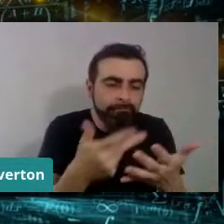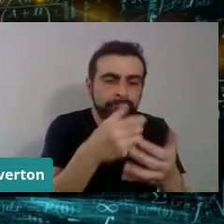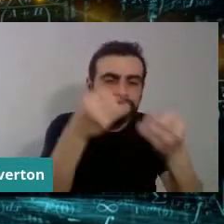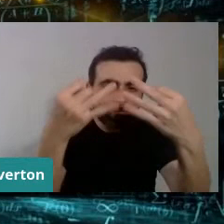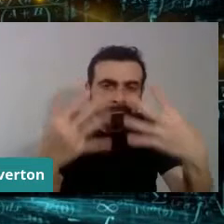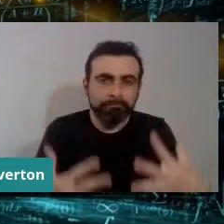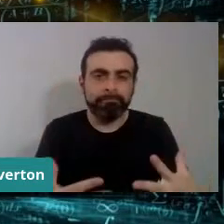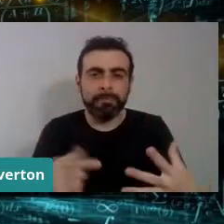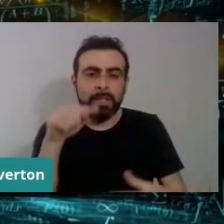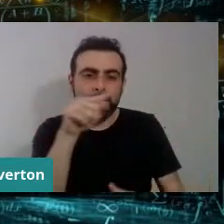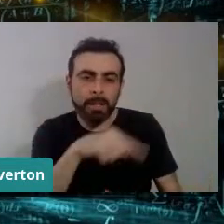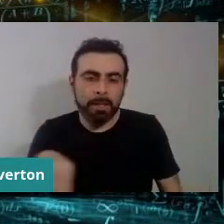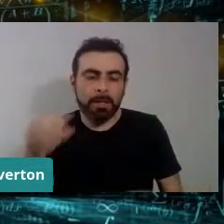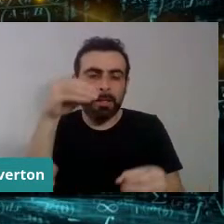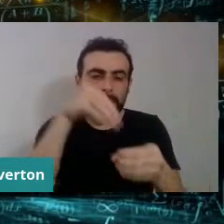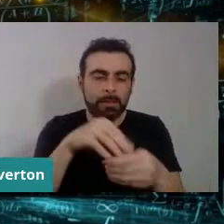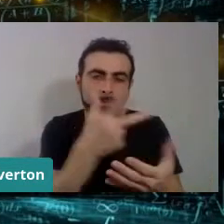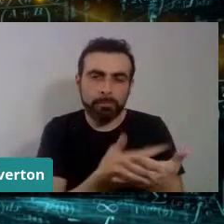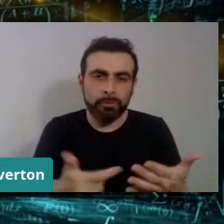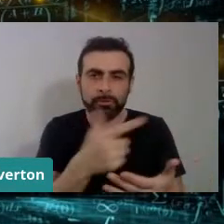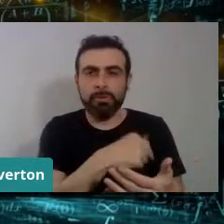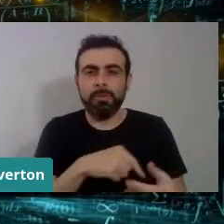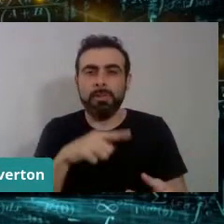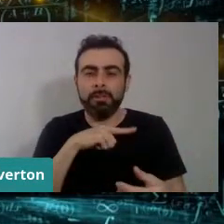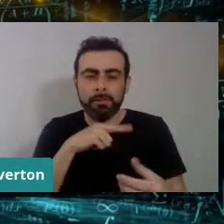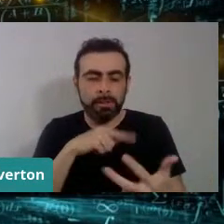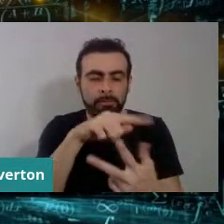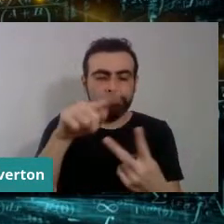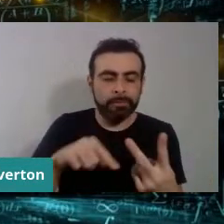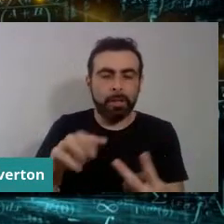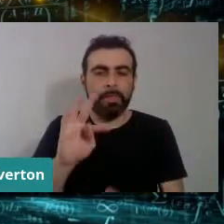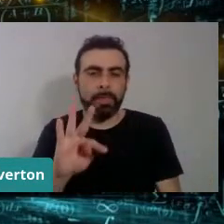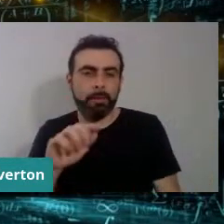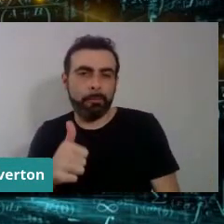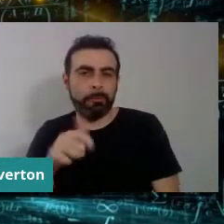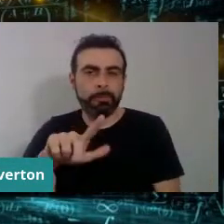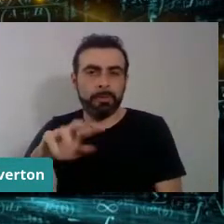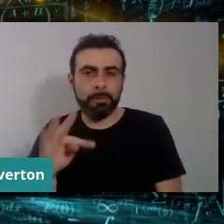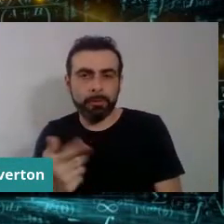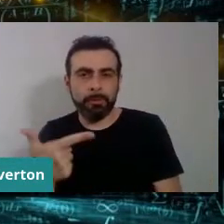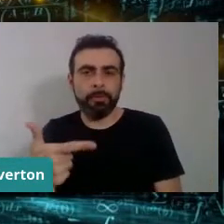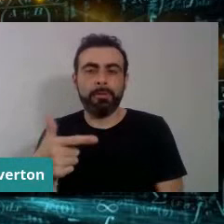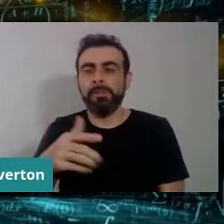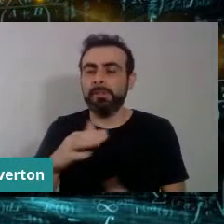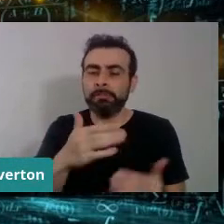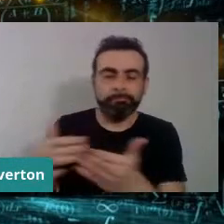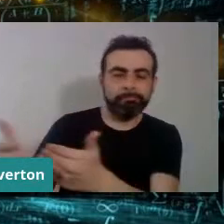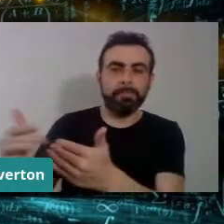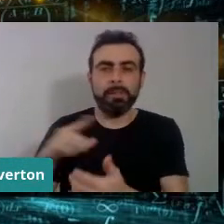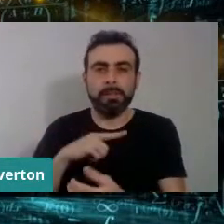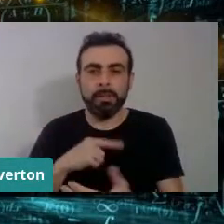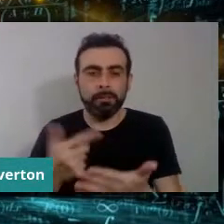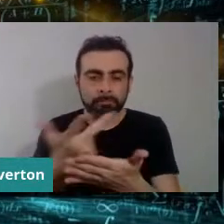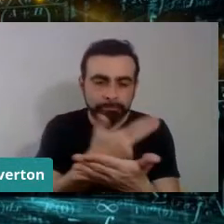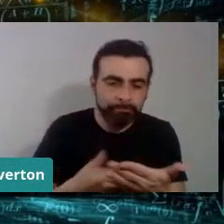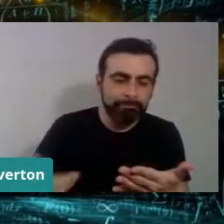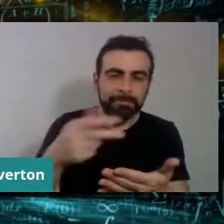todos aqueles seus teoremas, o T0, T1, T2, para nós aprendermos desenho